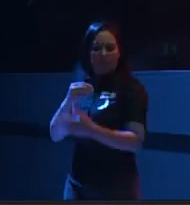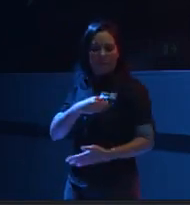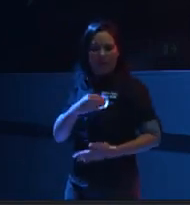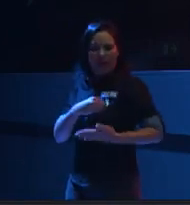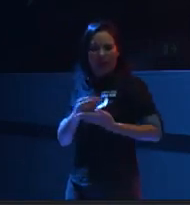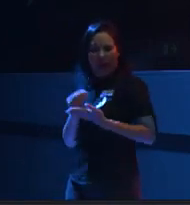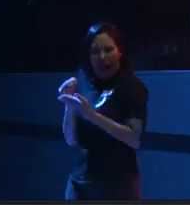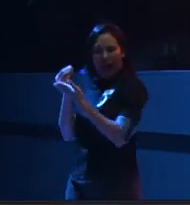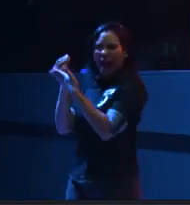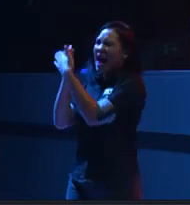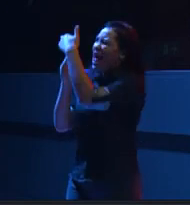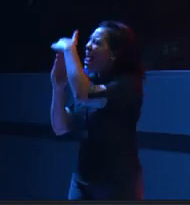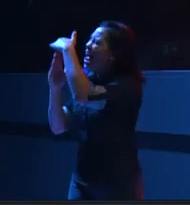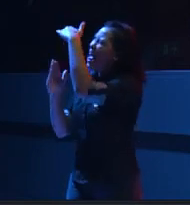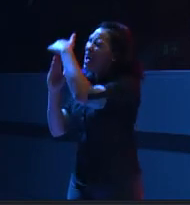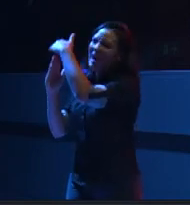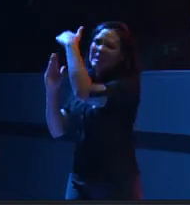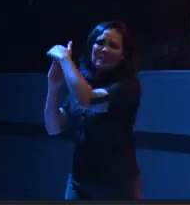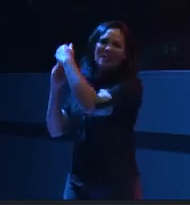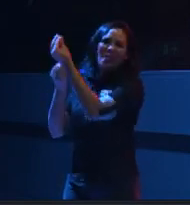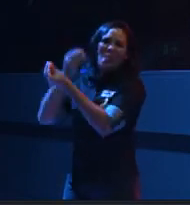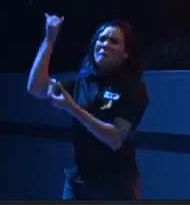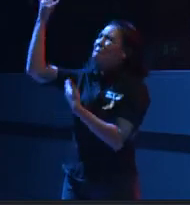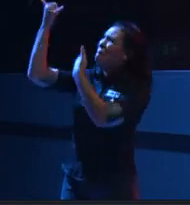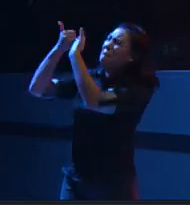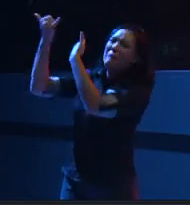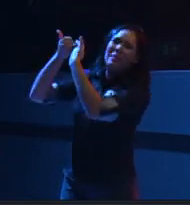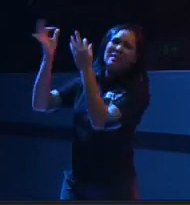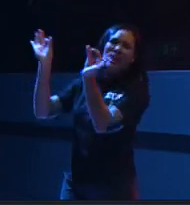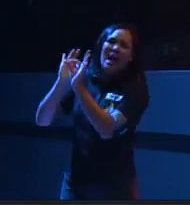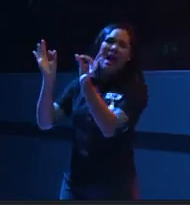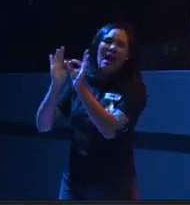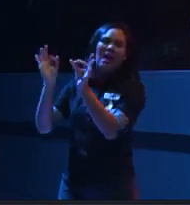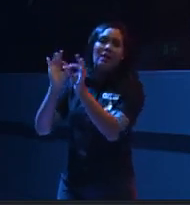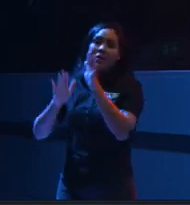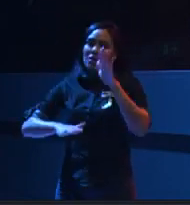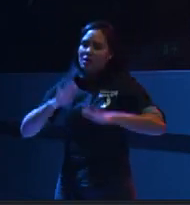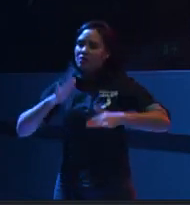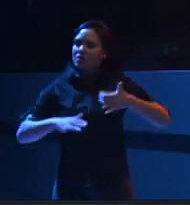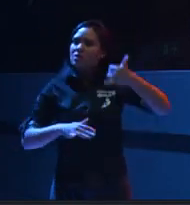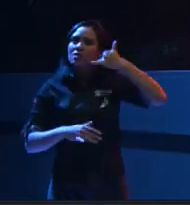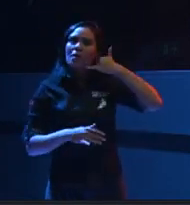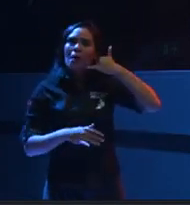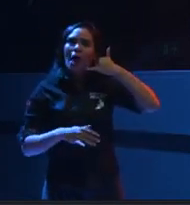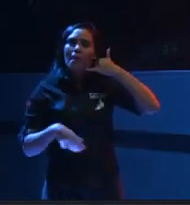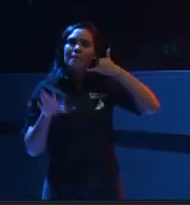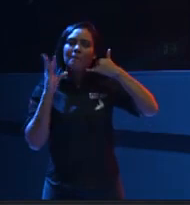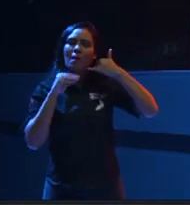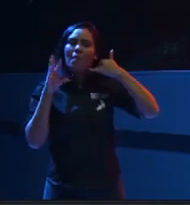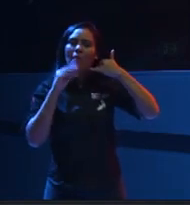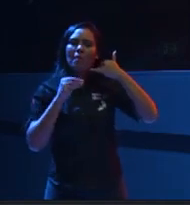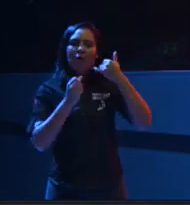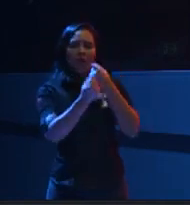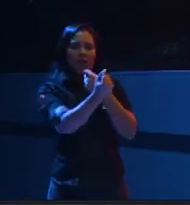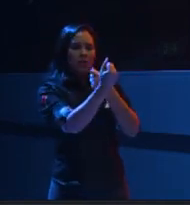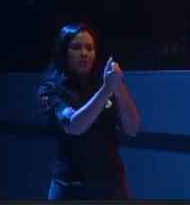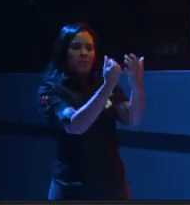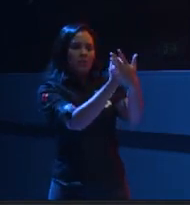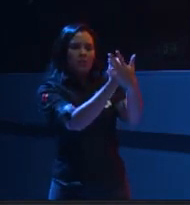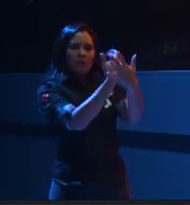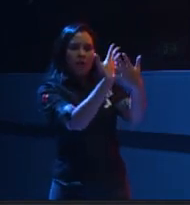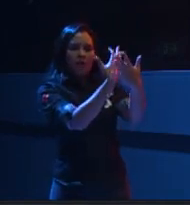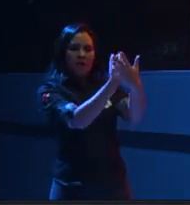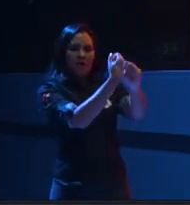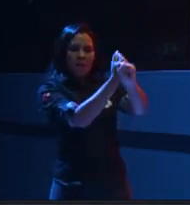pecado gera ruído na comunicação quando você às vezes está falando no telefone e fica distante fica